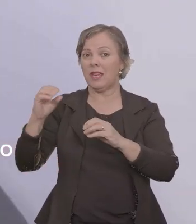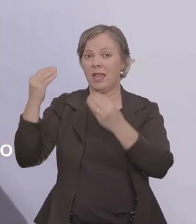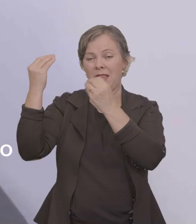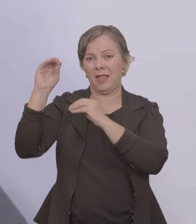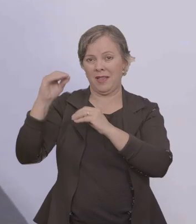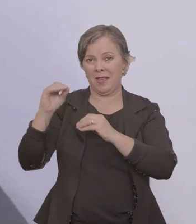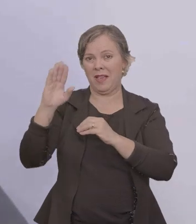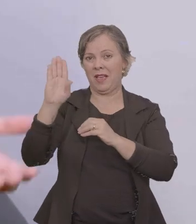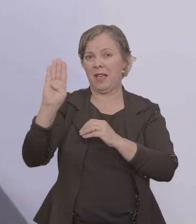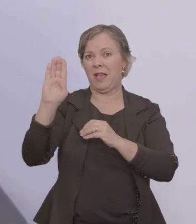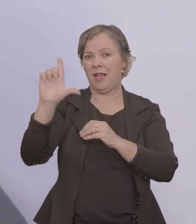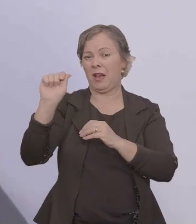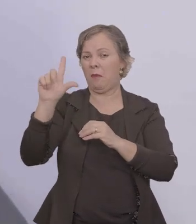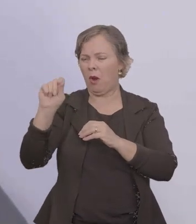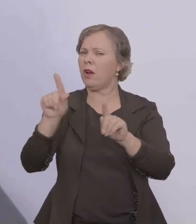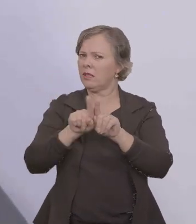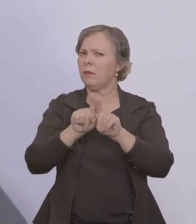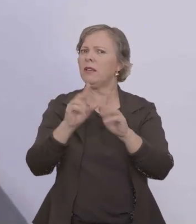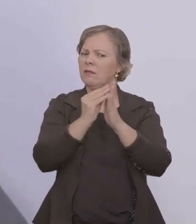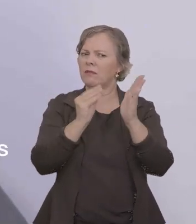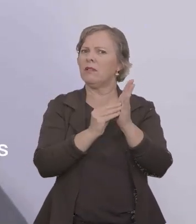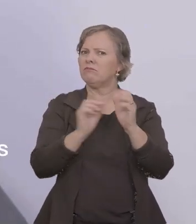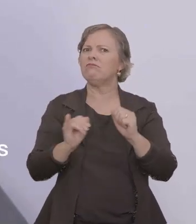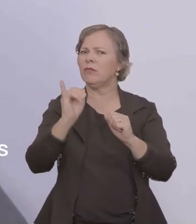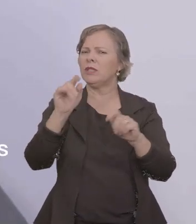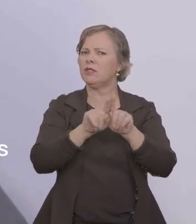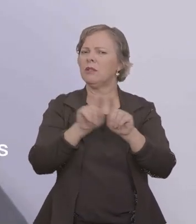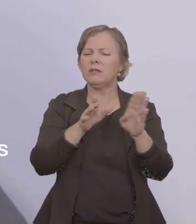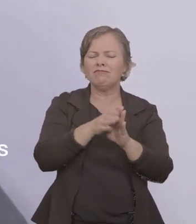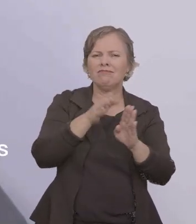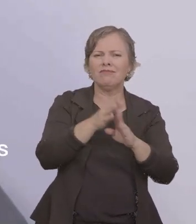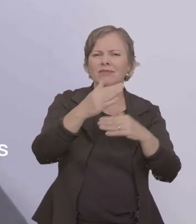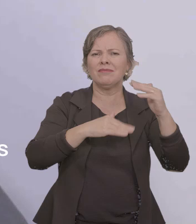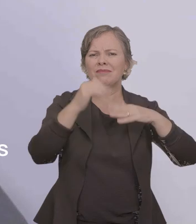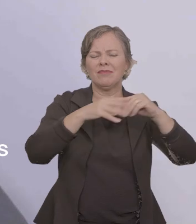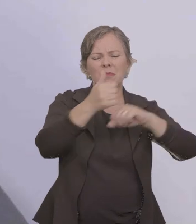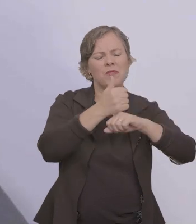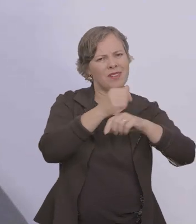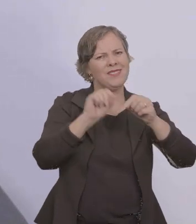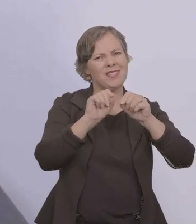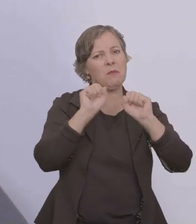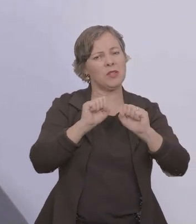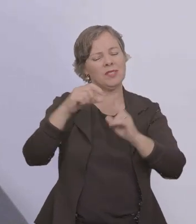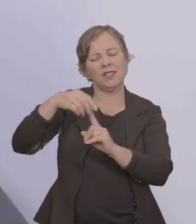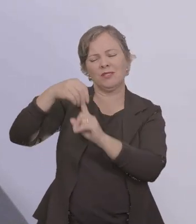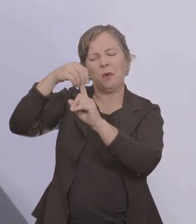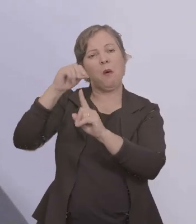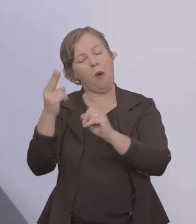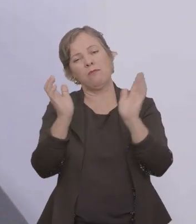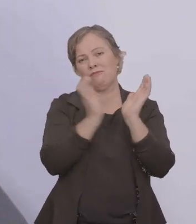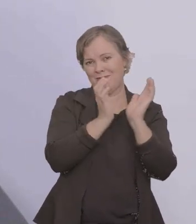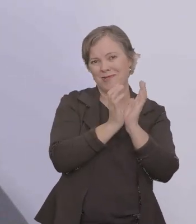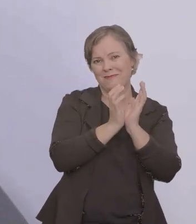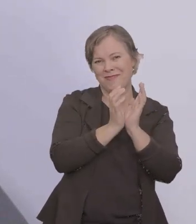ricos que vão falar sobre esses assuntos, como também dentro das orientações profissionais que nós fazemos, que elas podem ser individuais